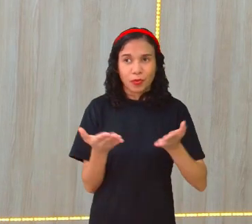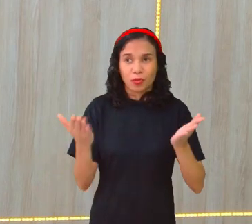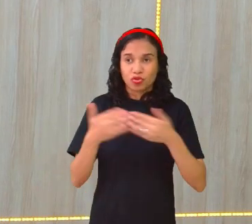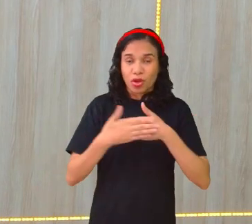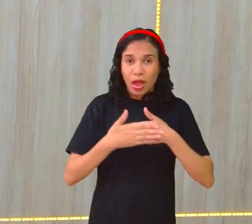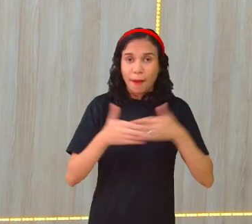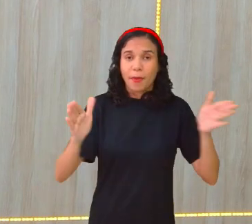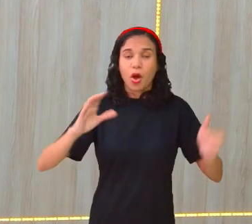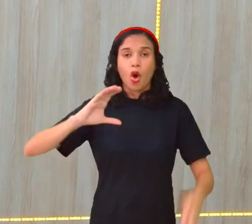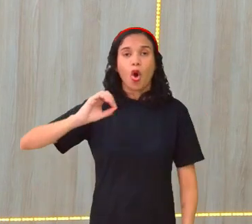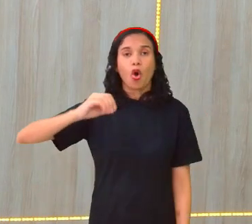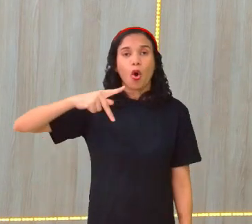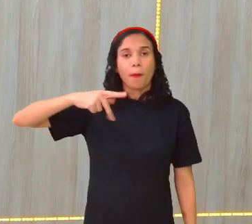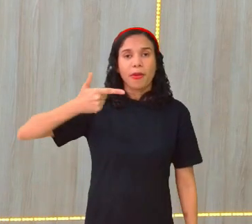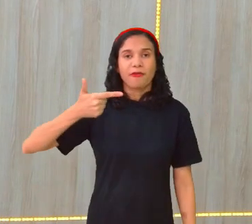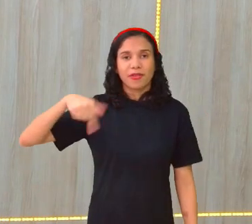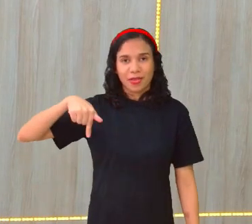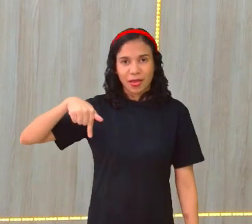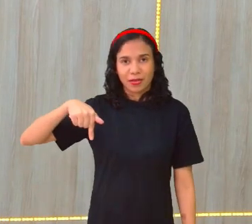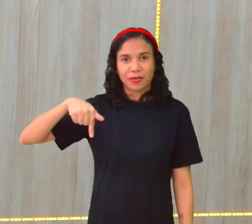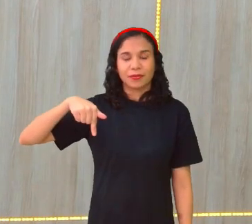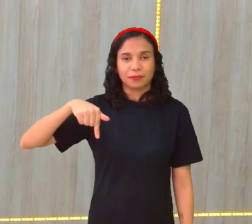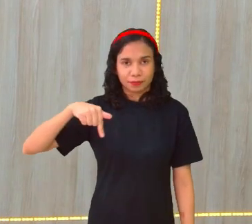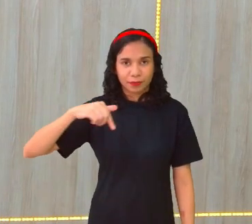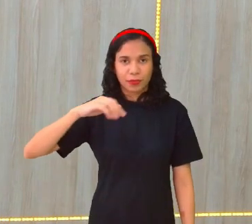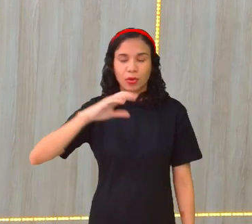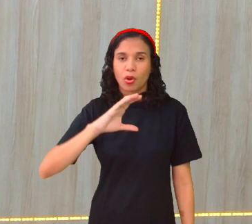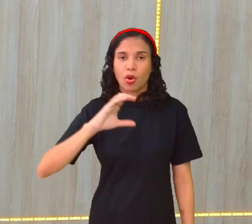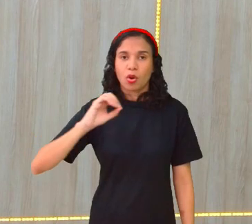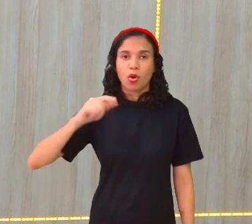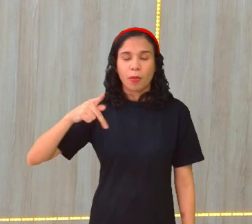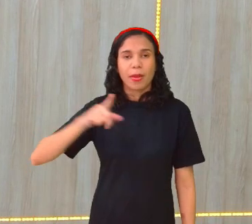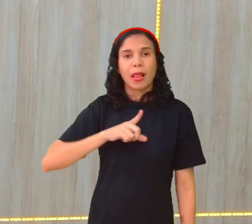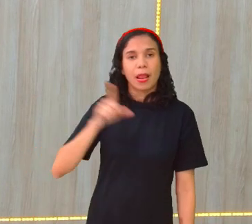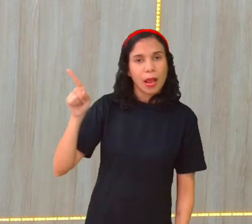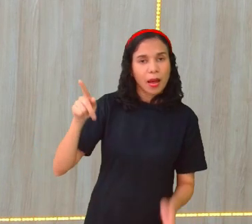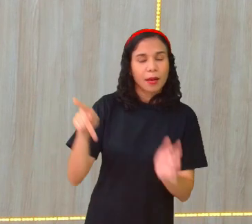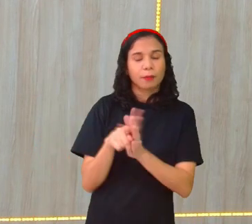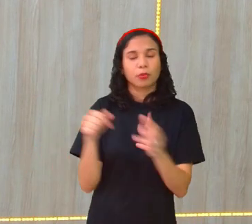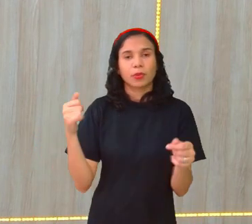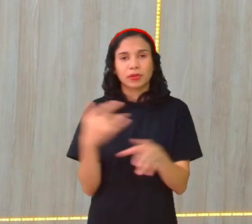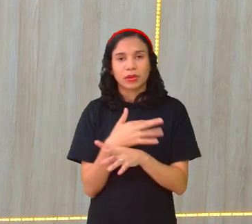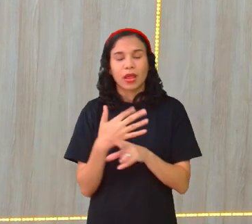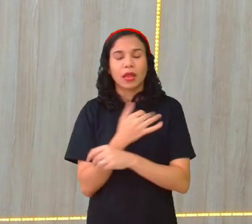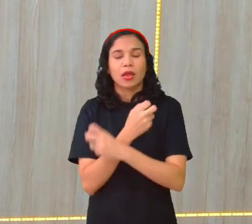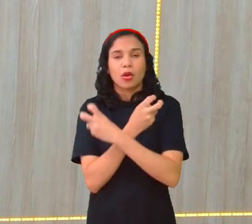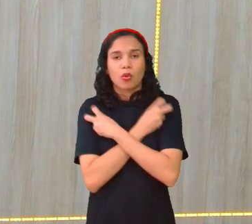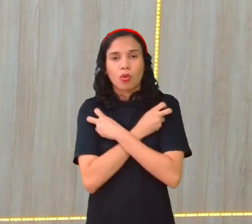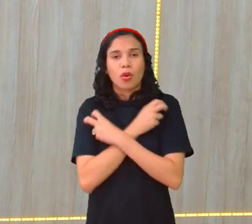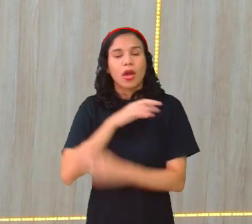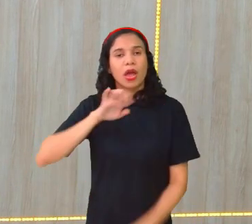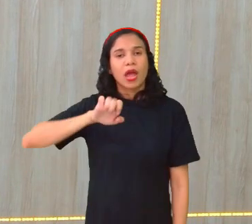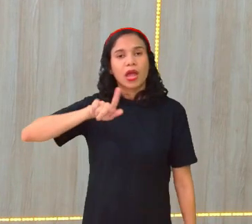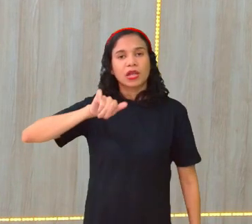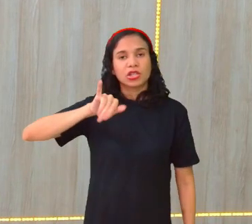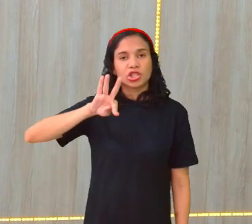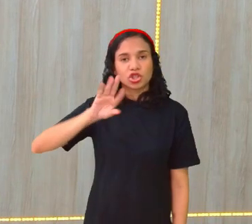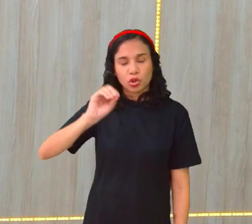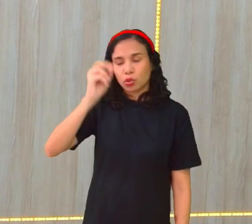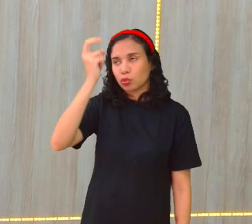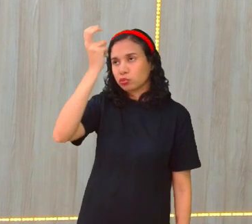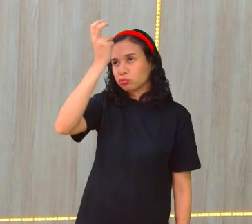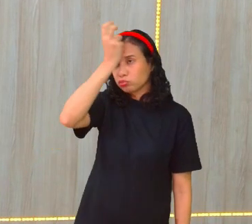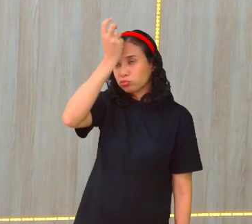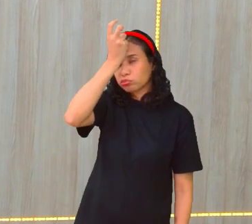abertura do COP27, né? A abertura no Egito. Foi dia 6. De 6 a 18 de novembro está